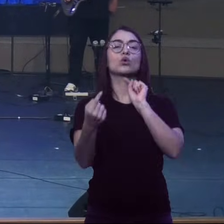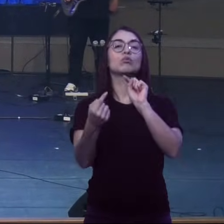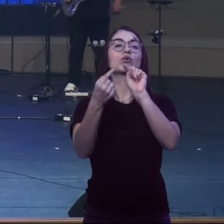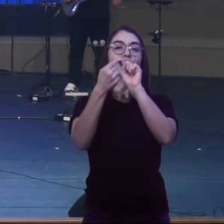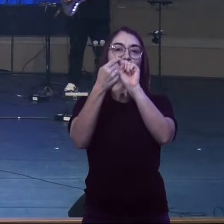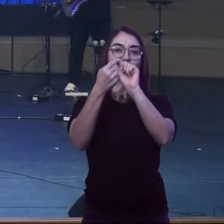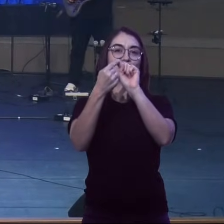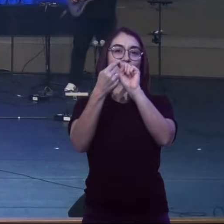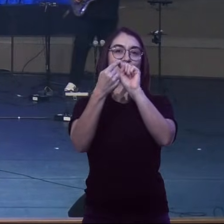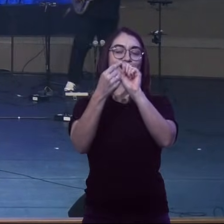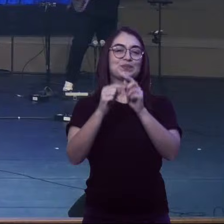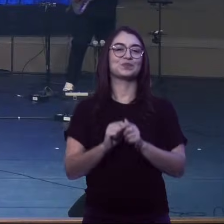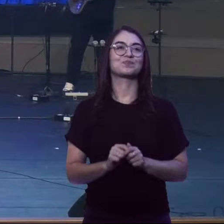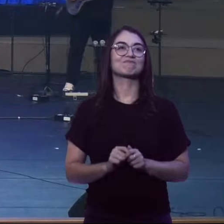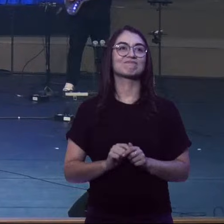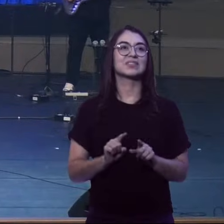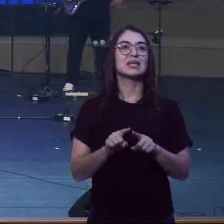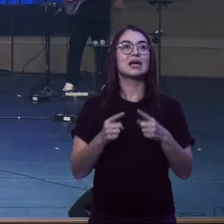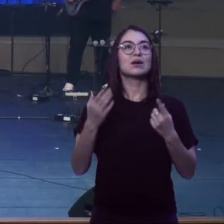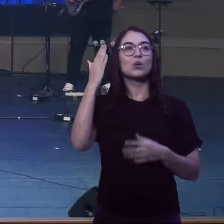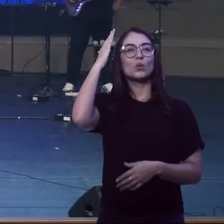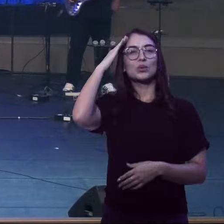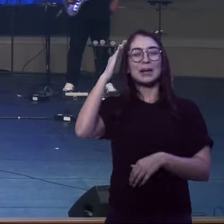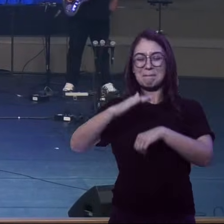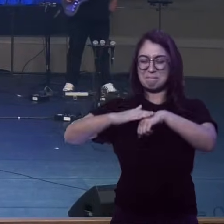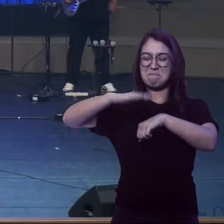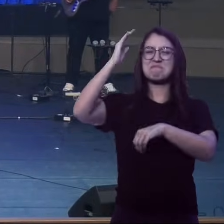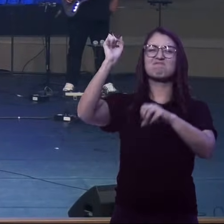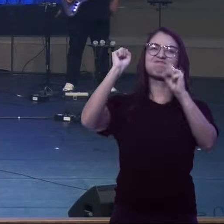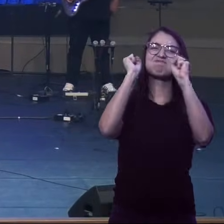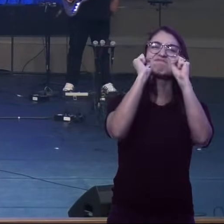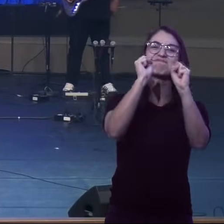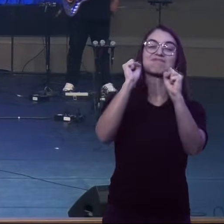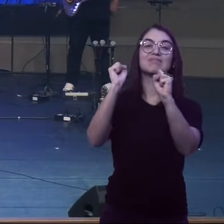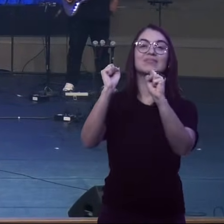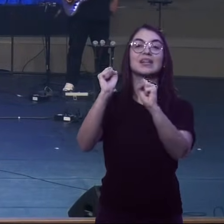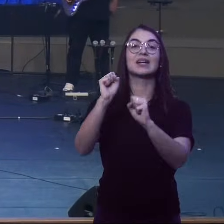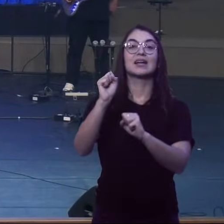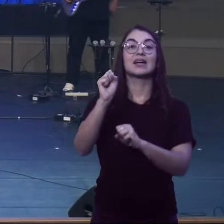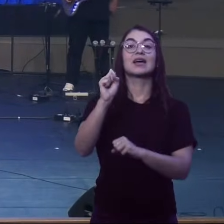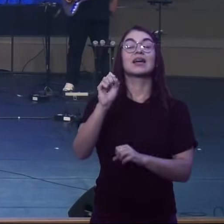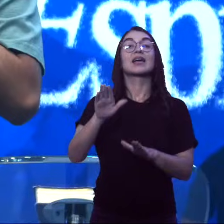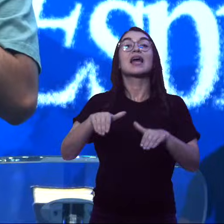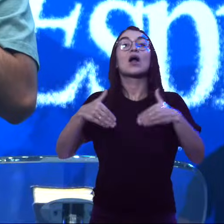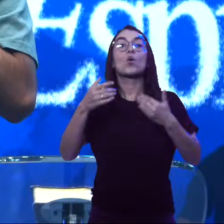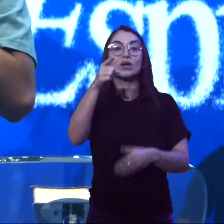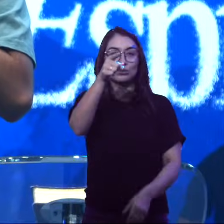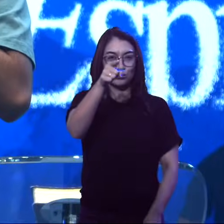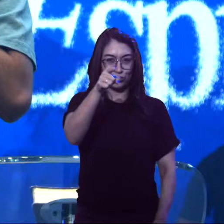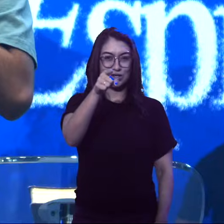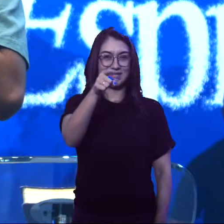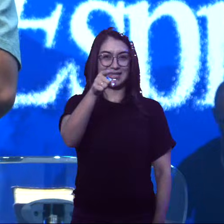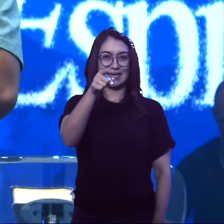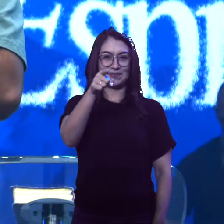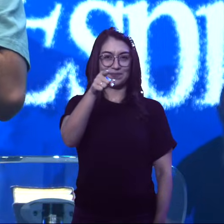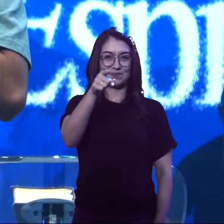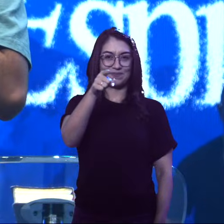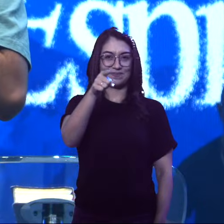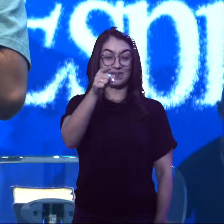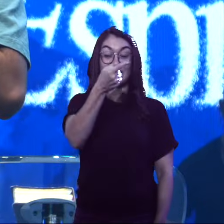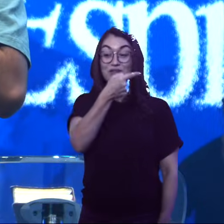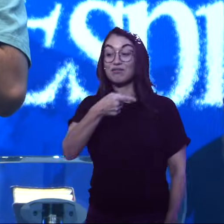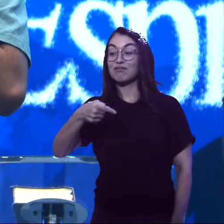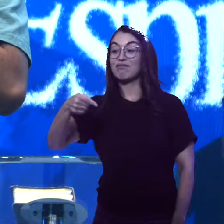Mas sabe o que é mais poderoso? É quando você entra cheio do Espírito Santo na fábrica que você trabalha.